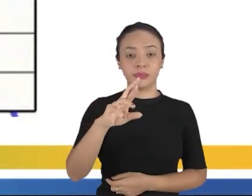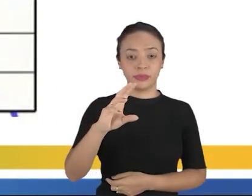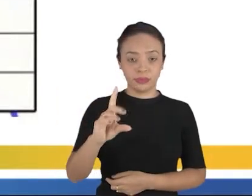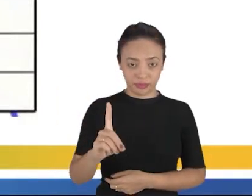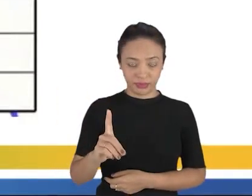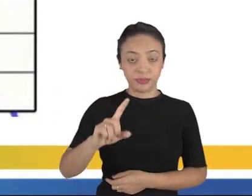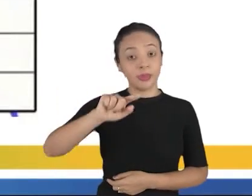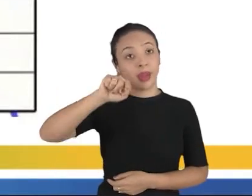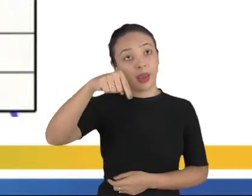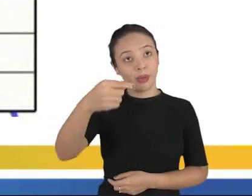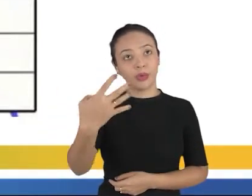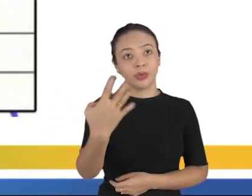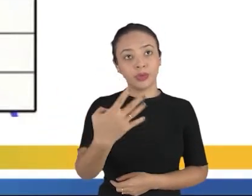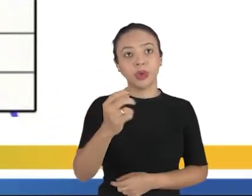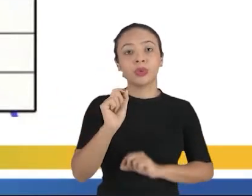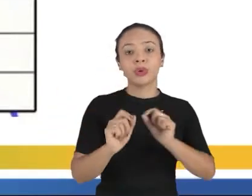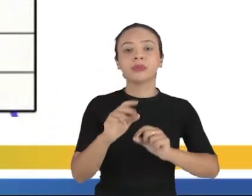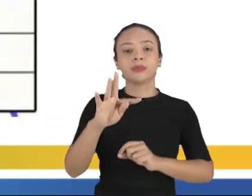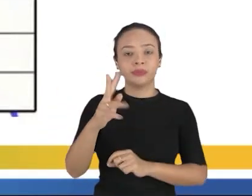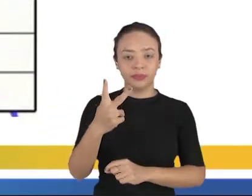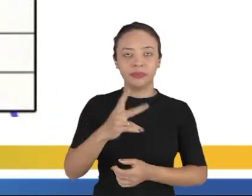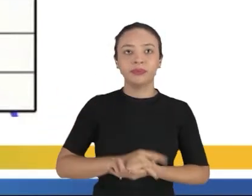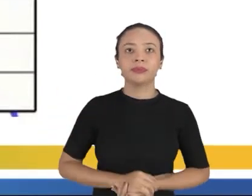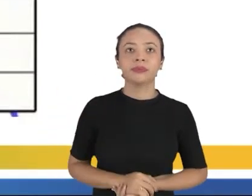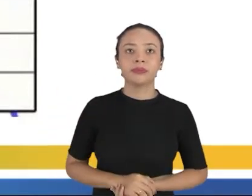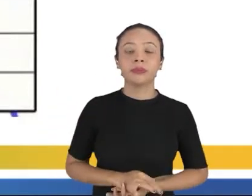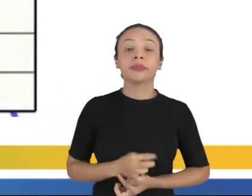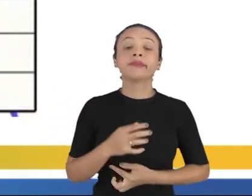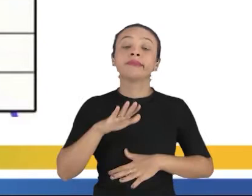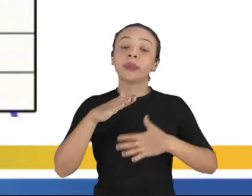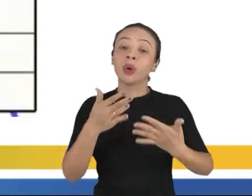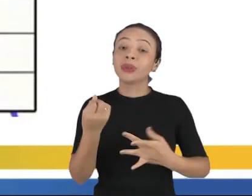é TH. Quando for